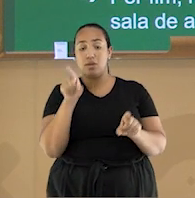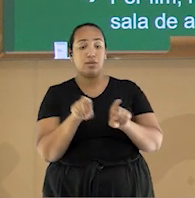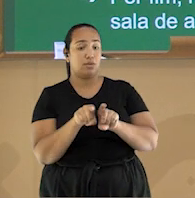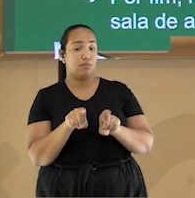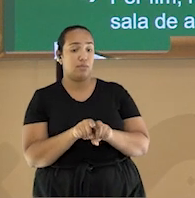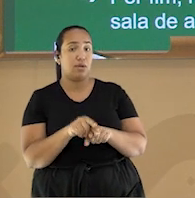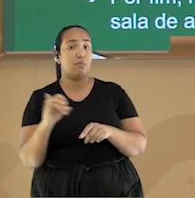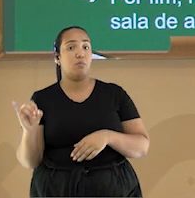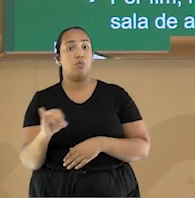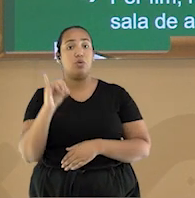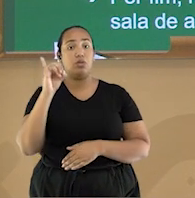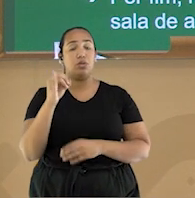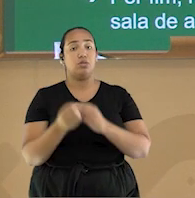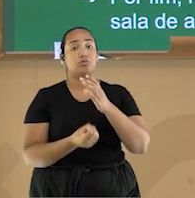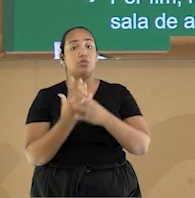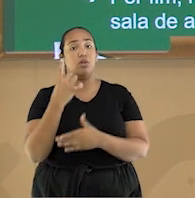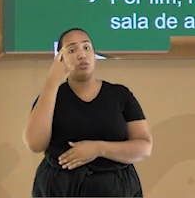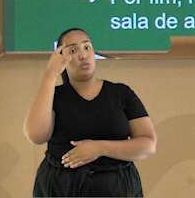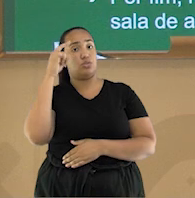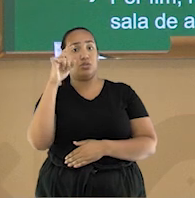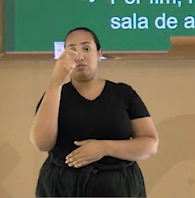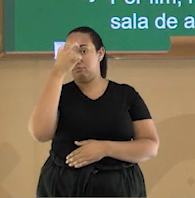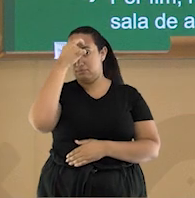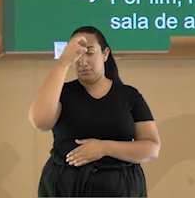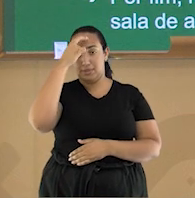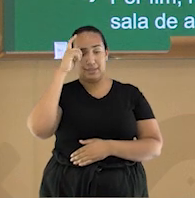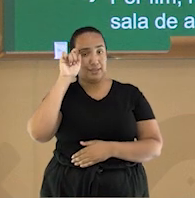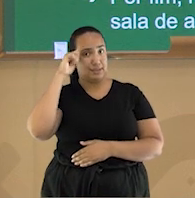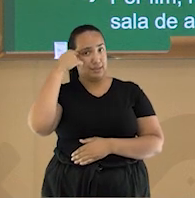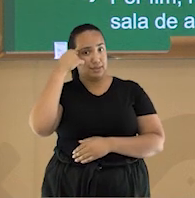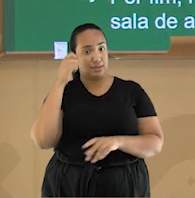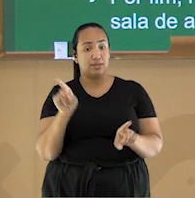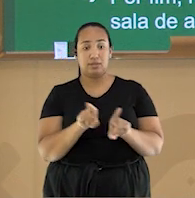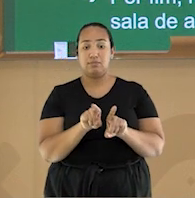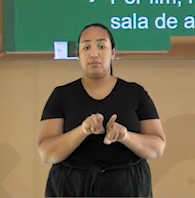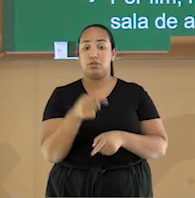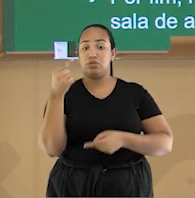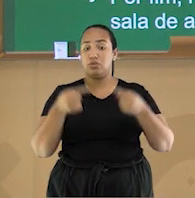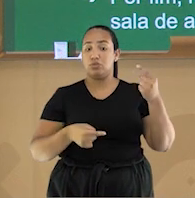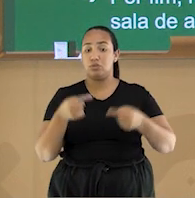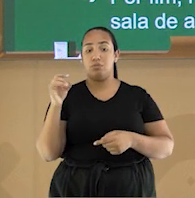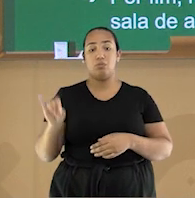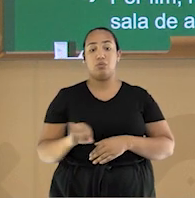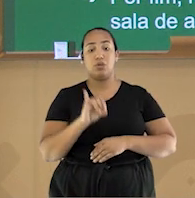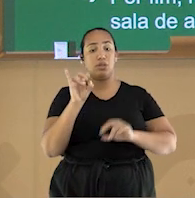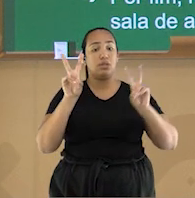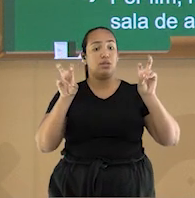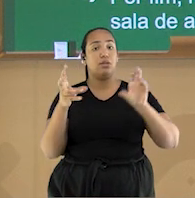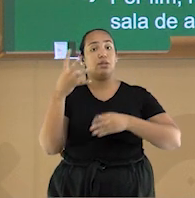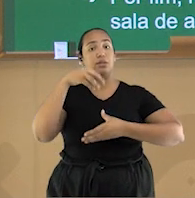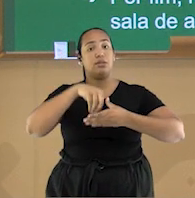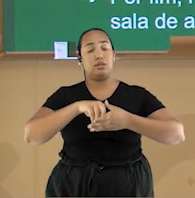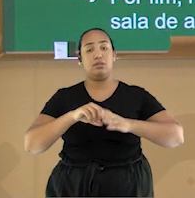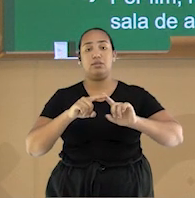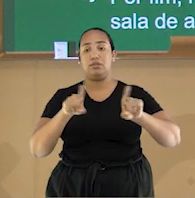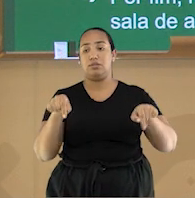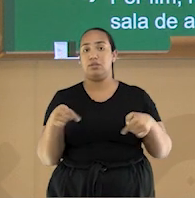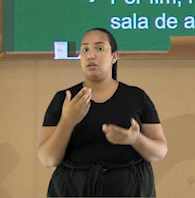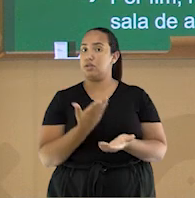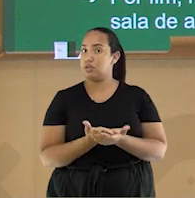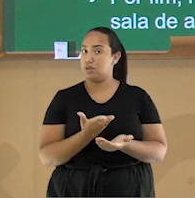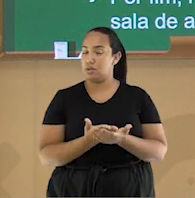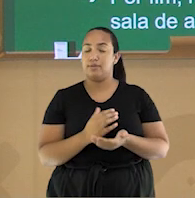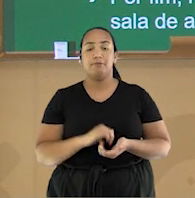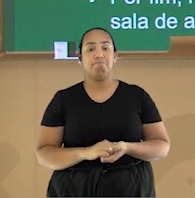a conscientização negra. Por fim, refletimos sobre a importância de discutir esse tema em sala de aula. Não esqueçam